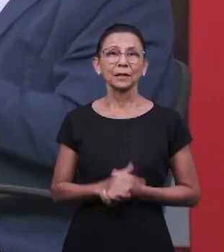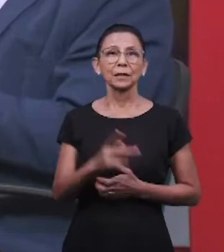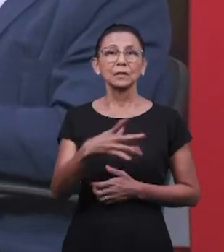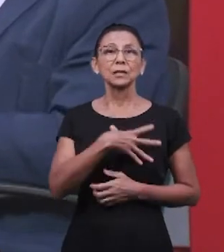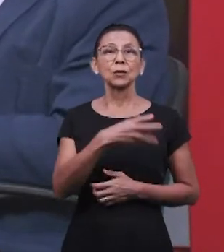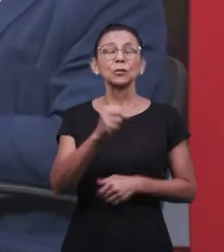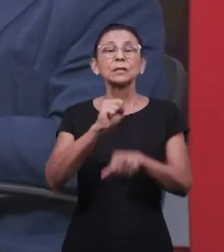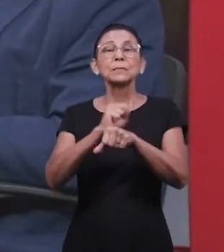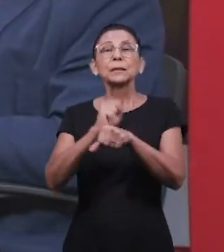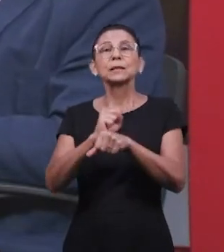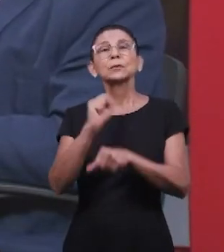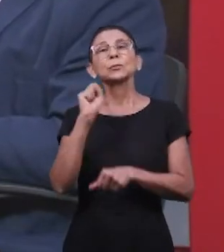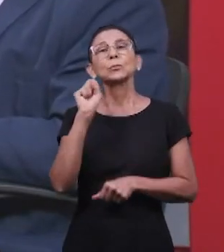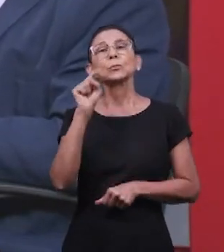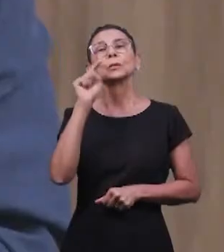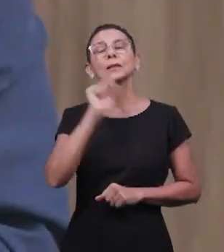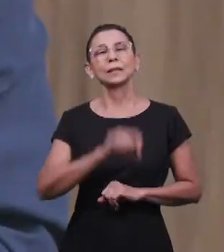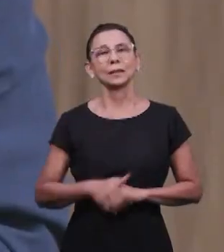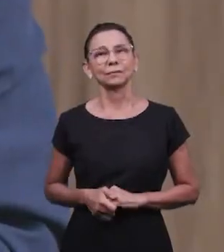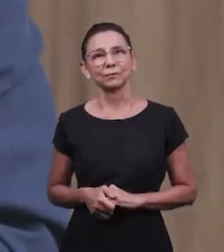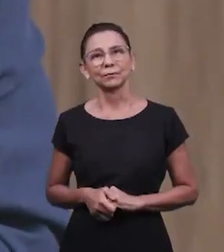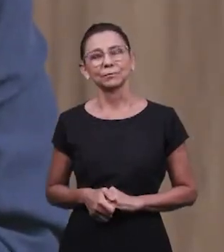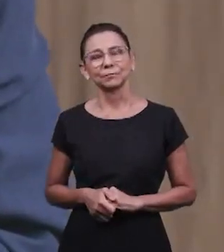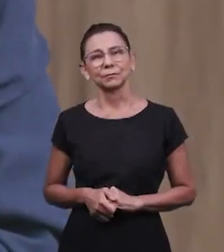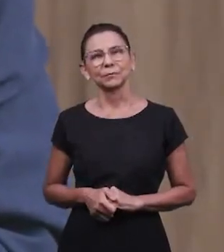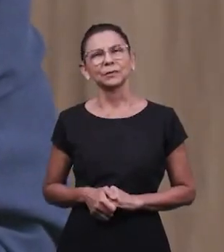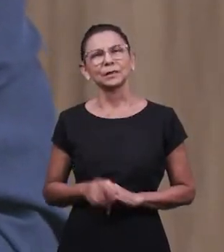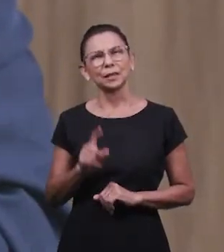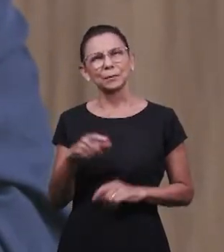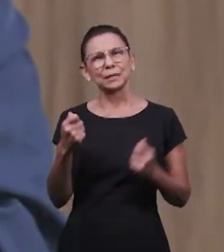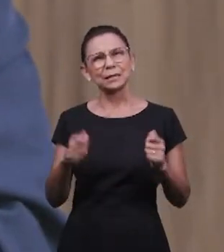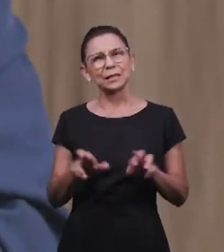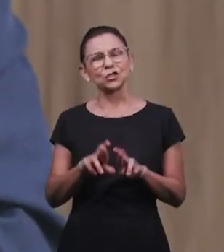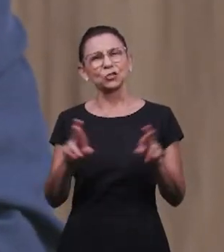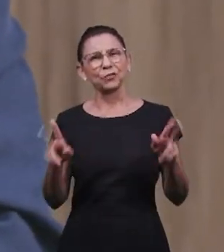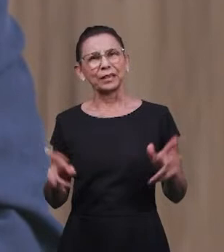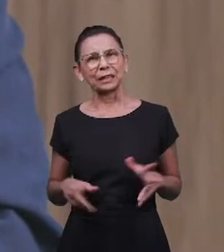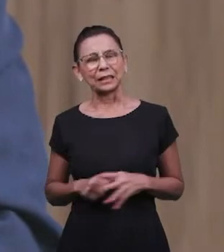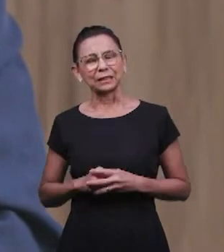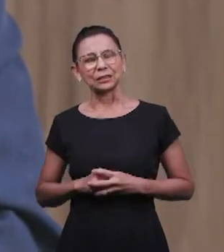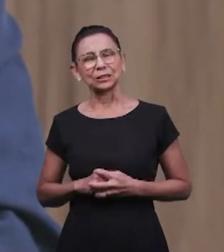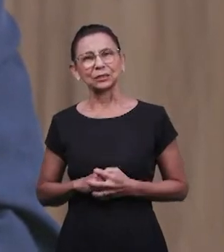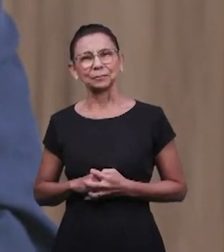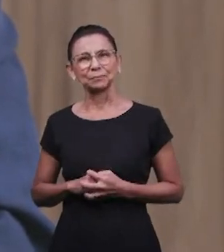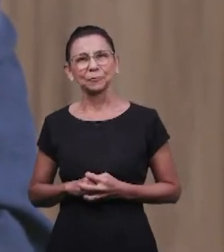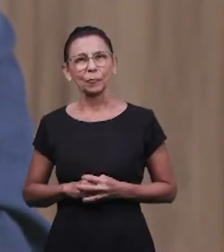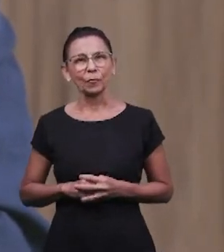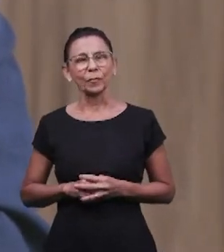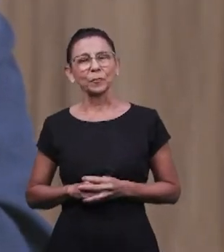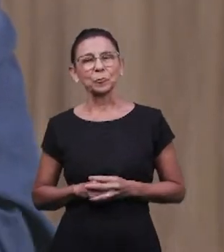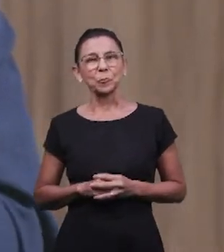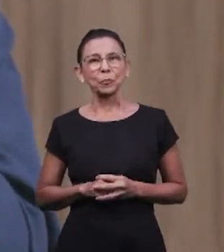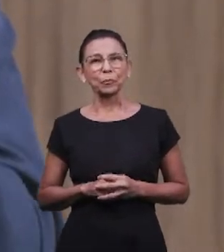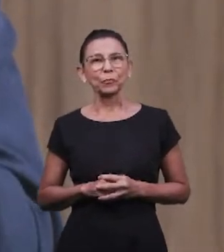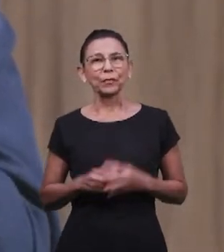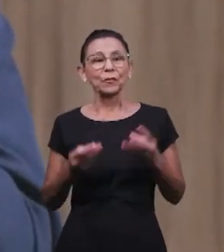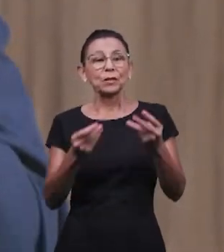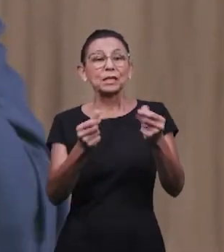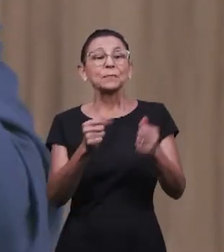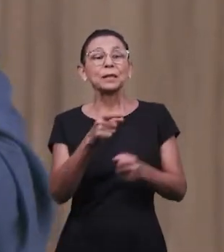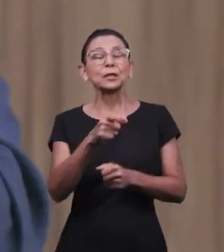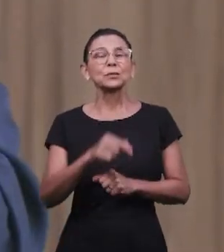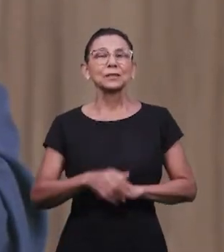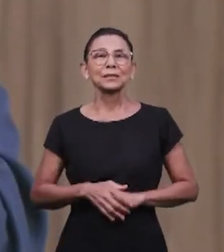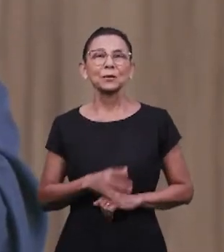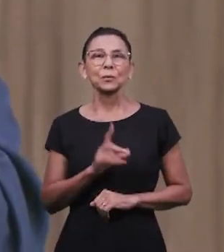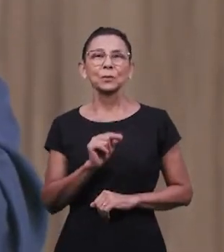diferença no que você vai falar com ele. Talvez você pergunta, o que você merece pelo que você fez? Ele vai falar que merece coisa pior que você está imaginando, mas você não vai fazer isso, você